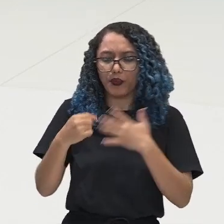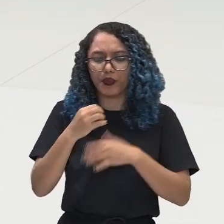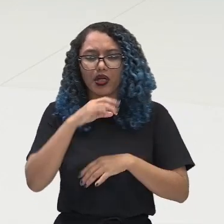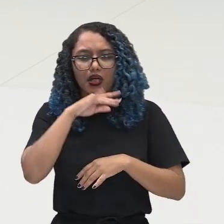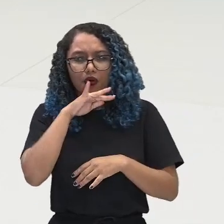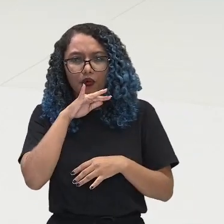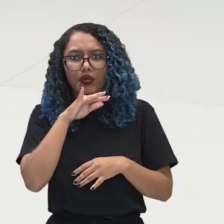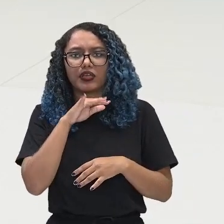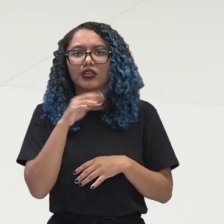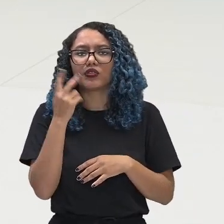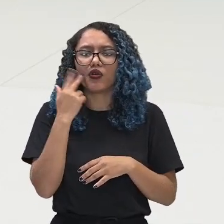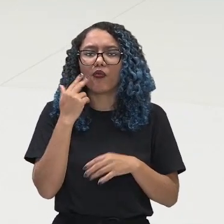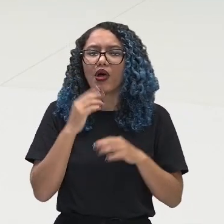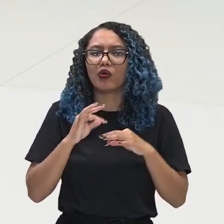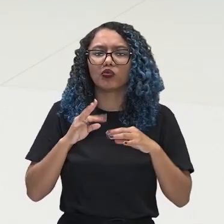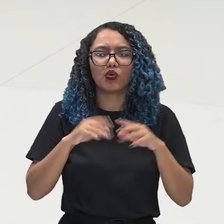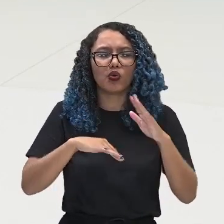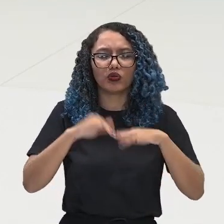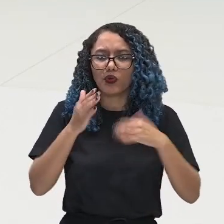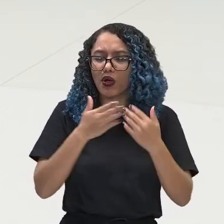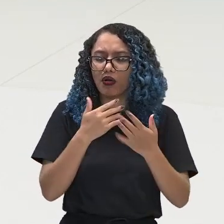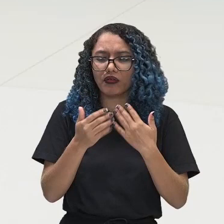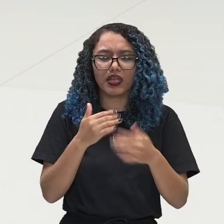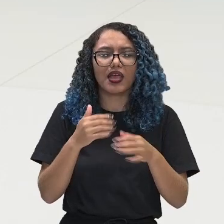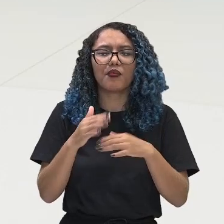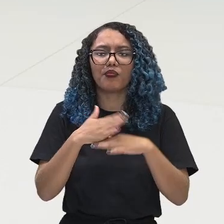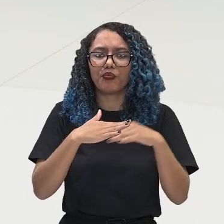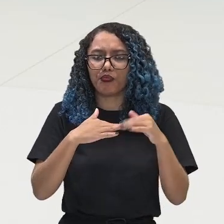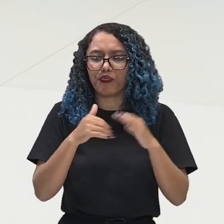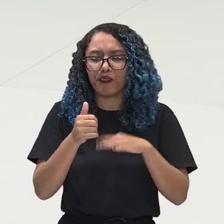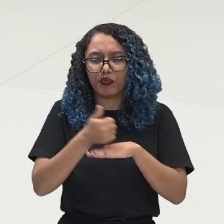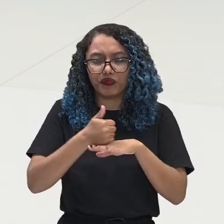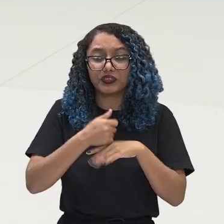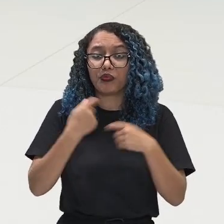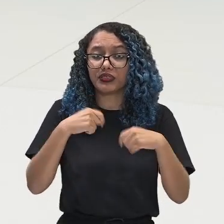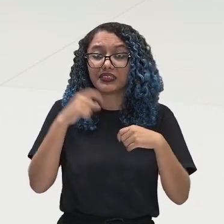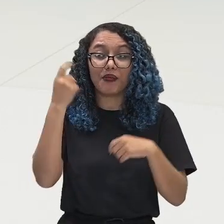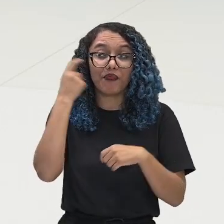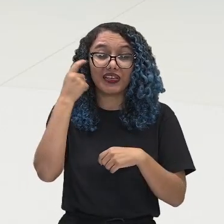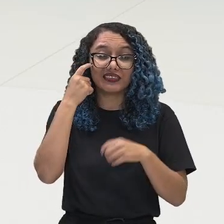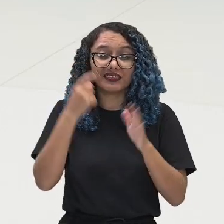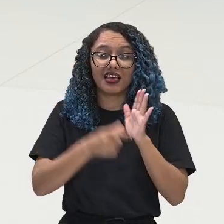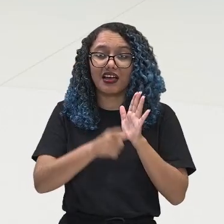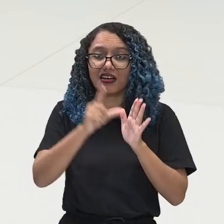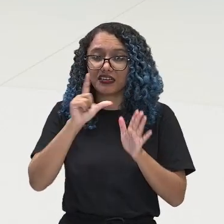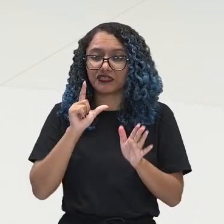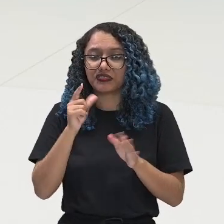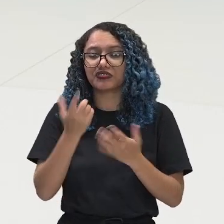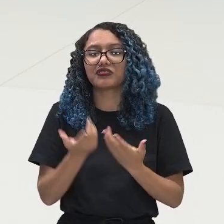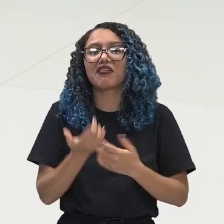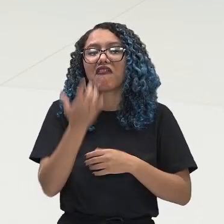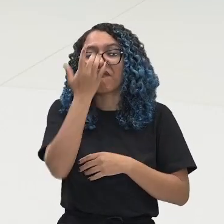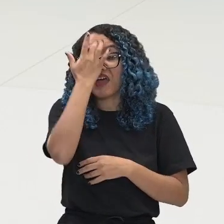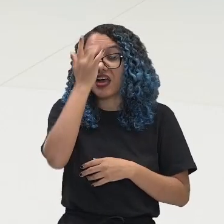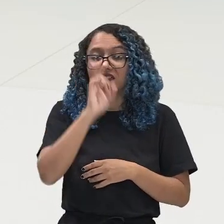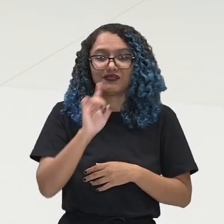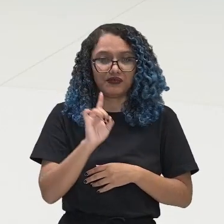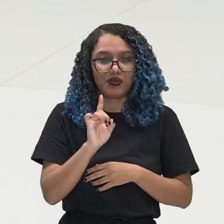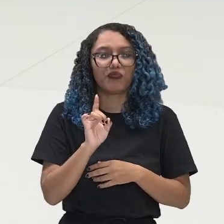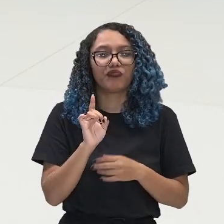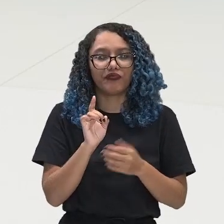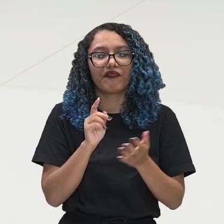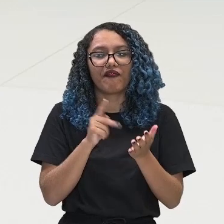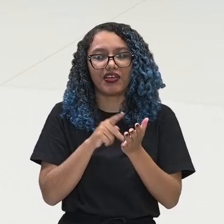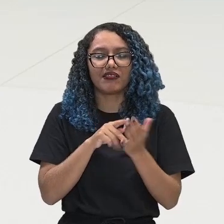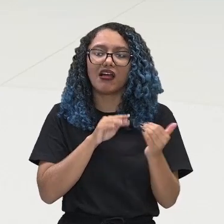Você vai pensar sempre nos prós e nos contras, não é? Então, não é uma tarefa fácil, realmente, como o autor está falando aí.